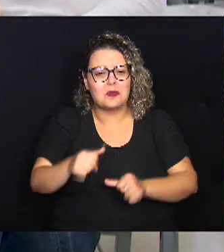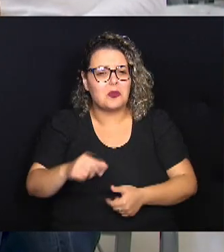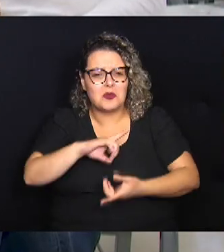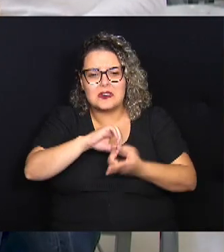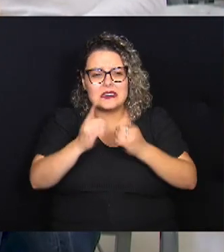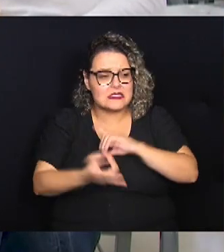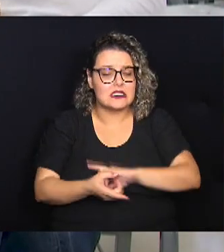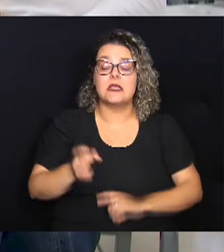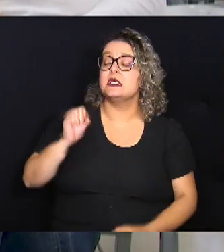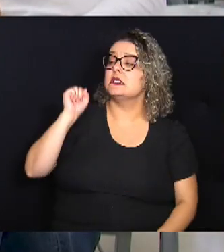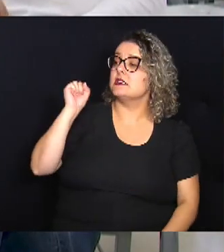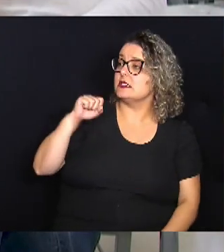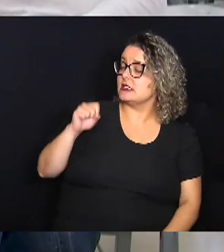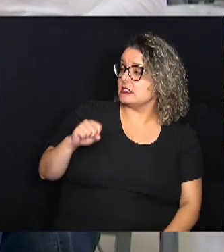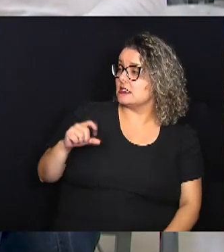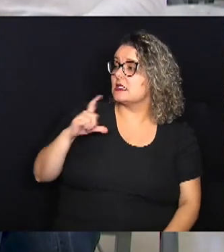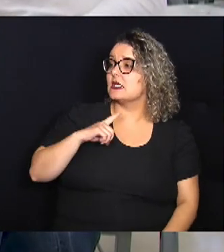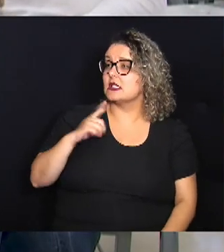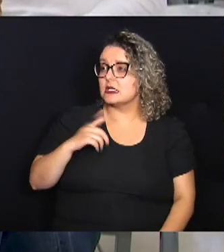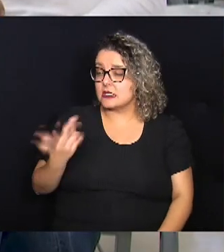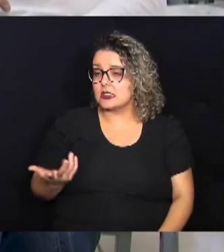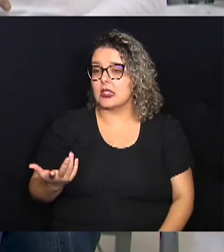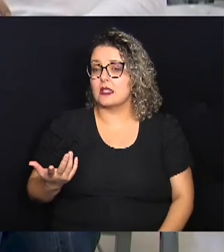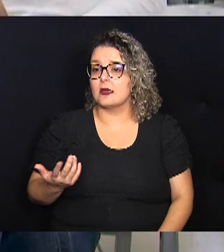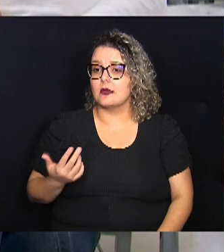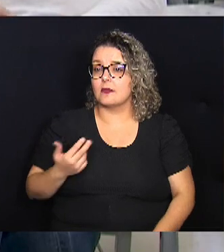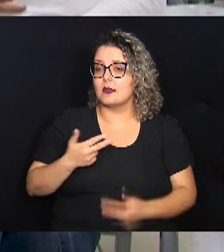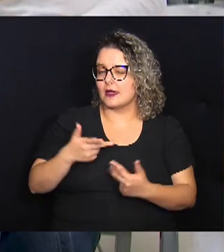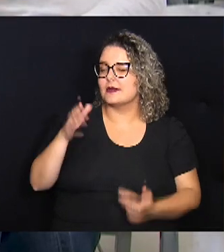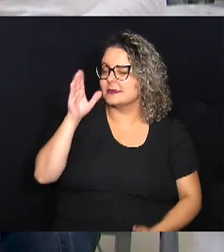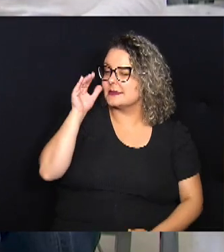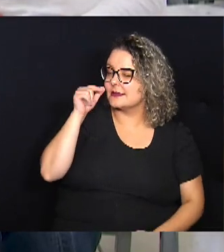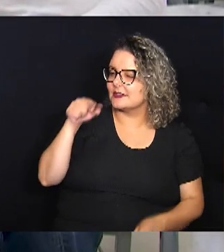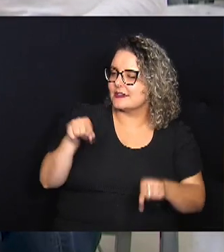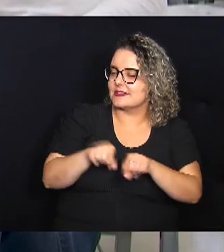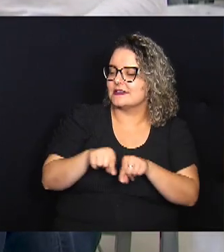Sim, e tem uma coisa assim engraçada e curiosa, né, porque tem